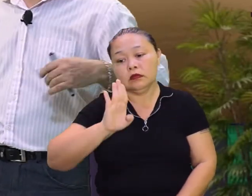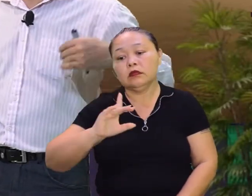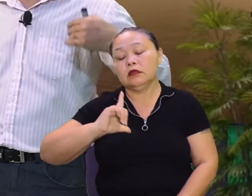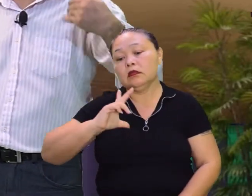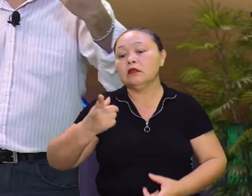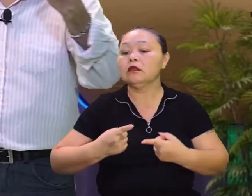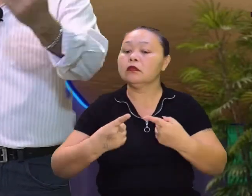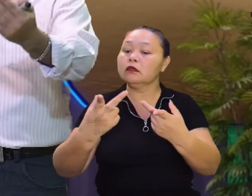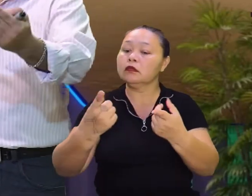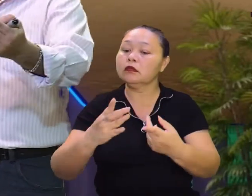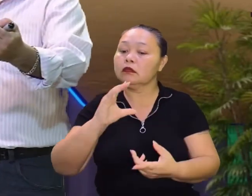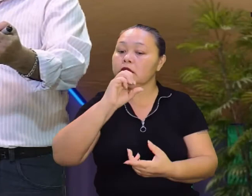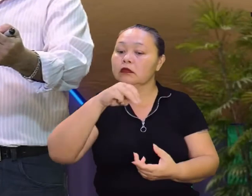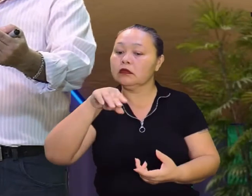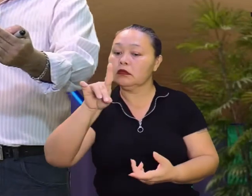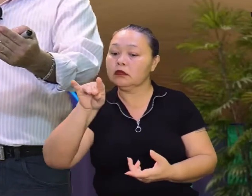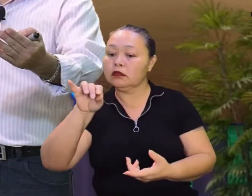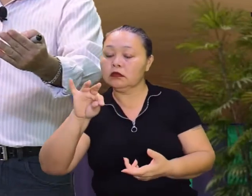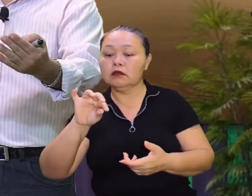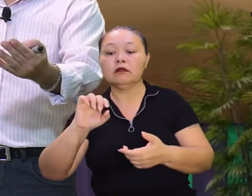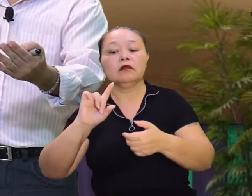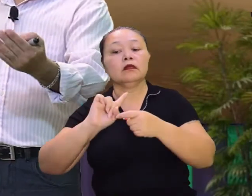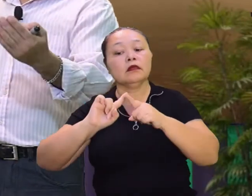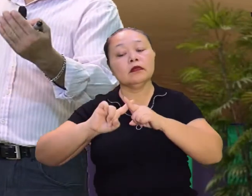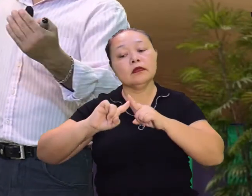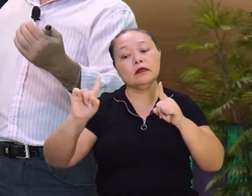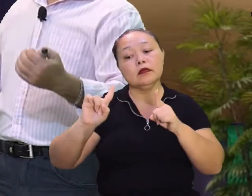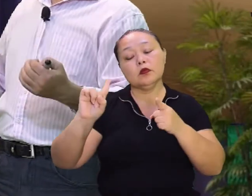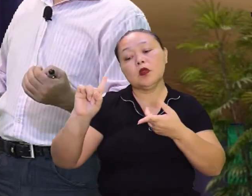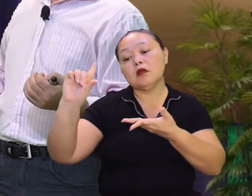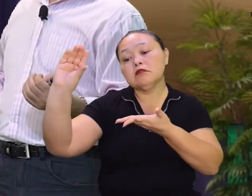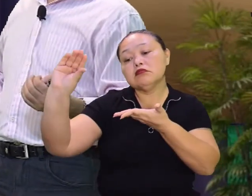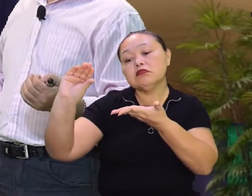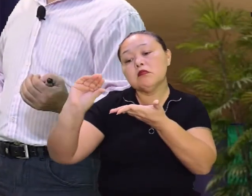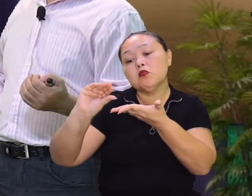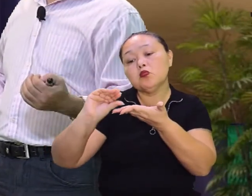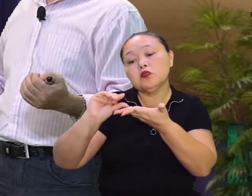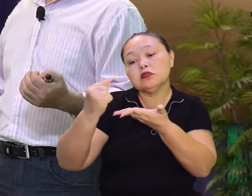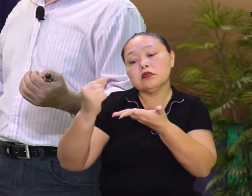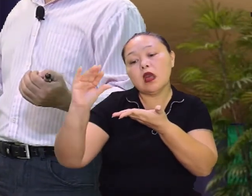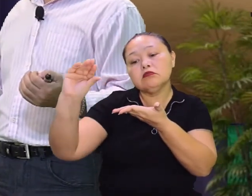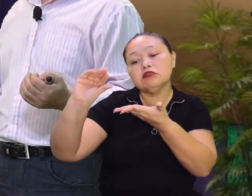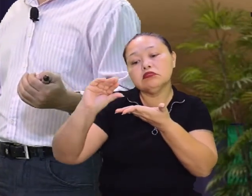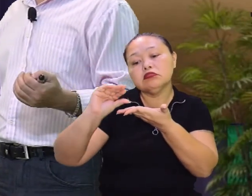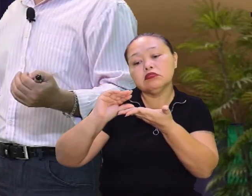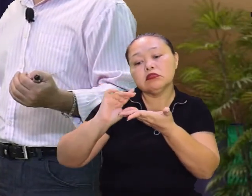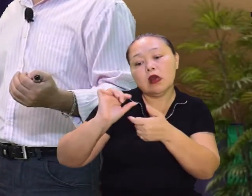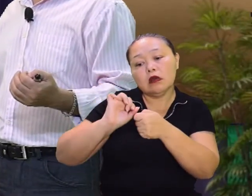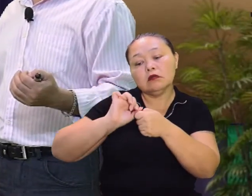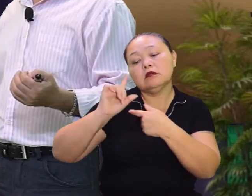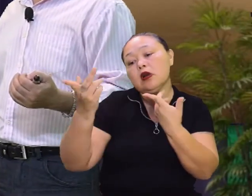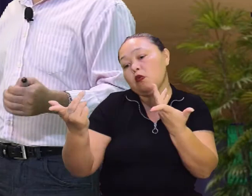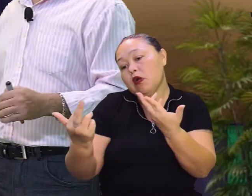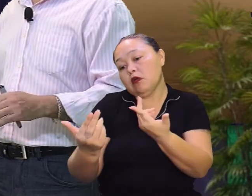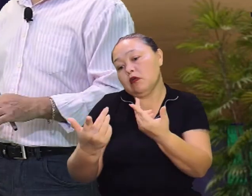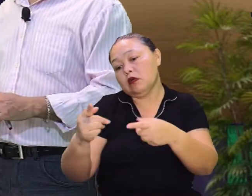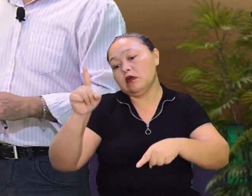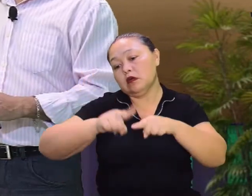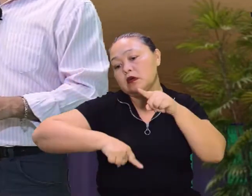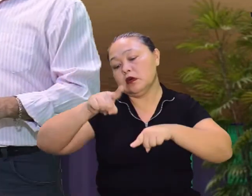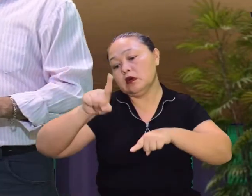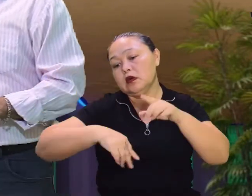positivo exportar muito commodities, mas não tem o mesmo valor agregado Com de certeza. produtos industrializados. Por isso que a